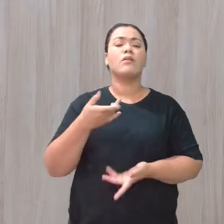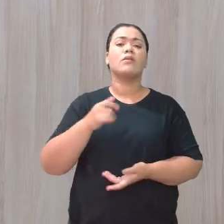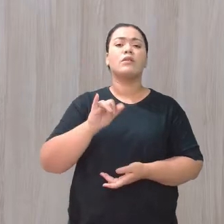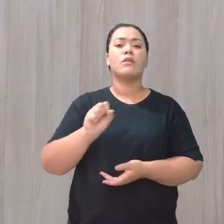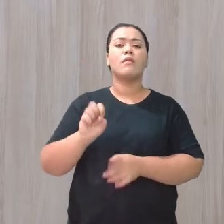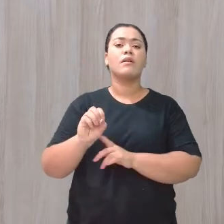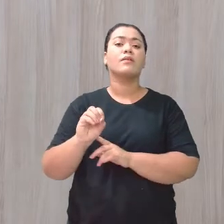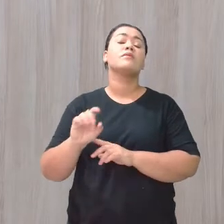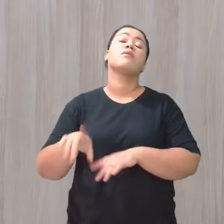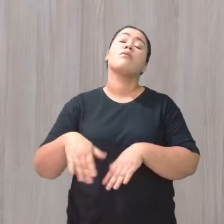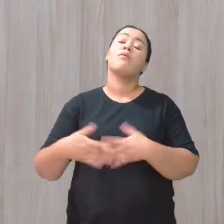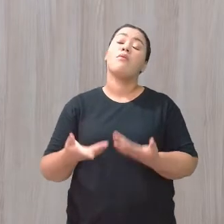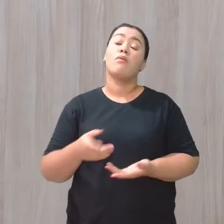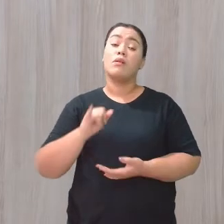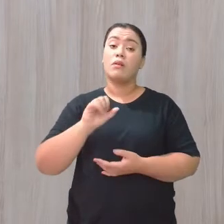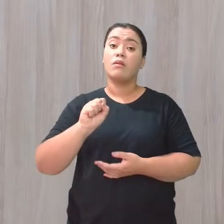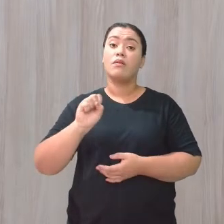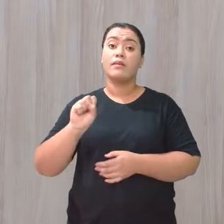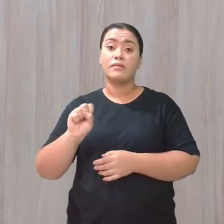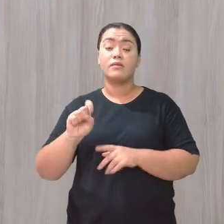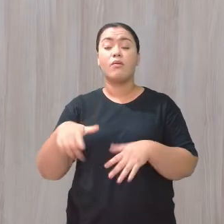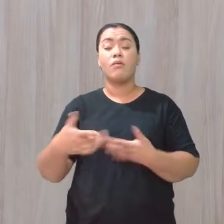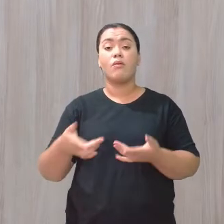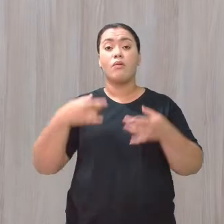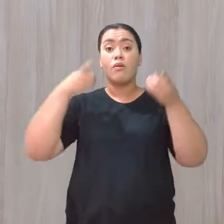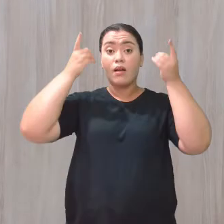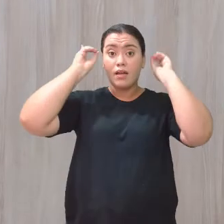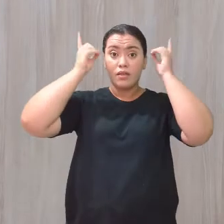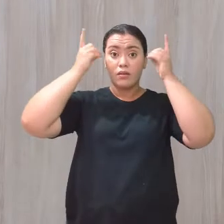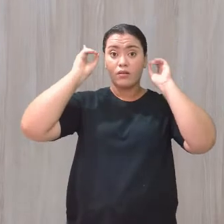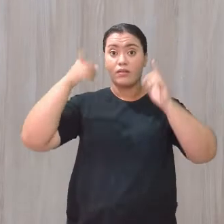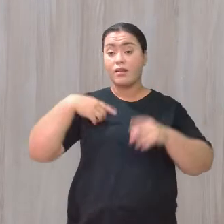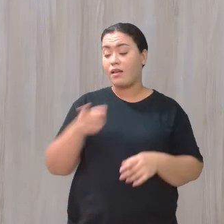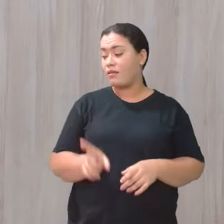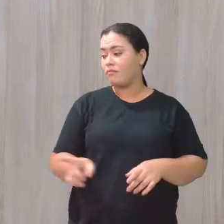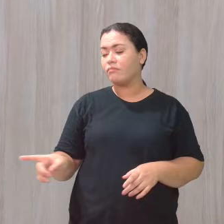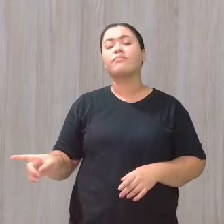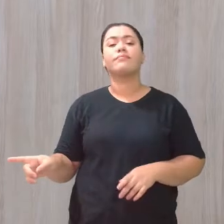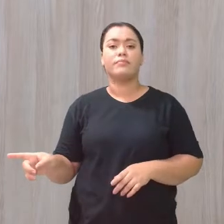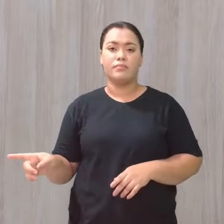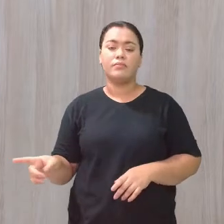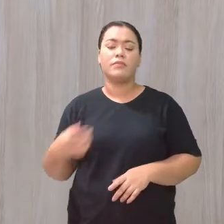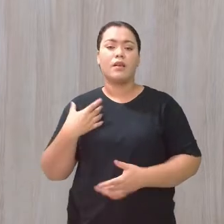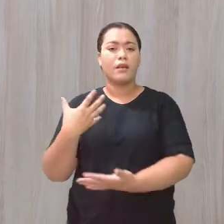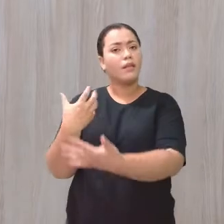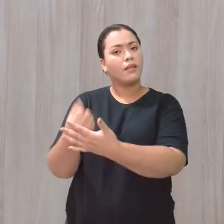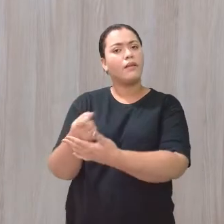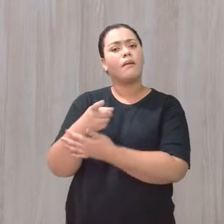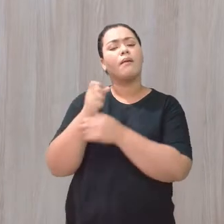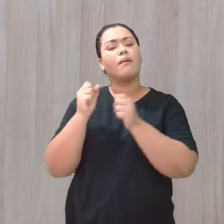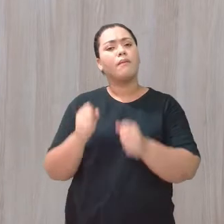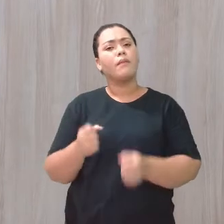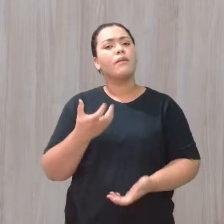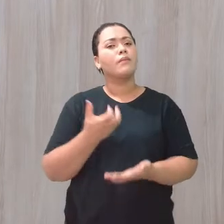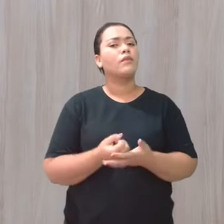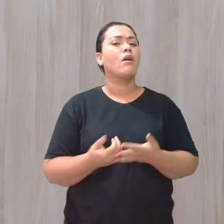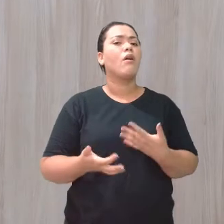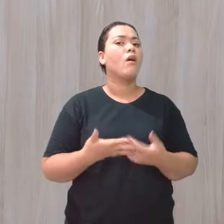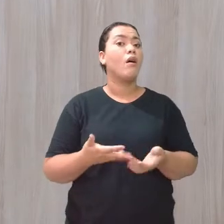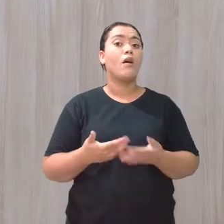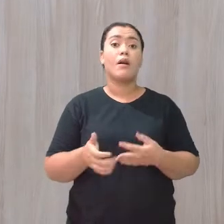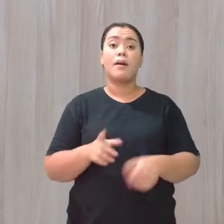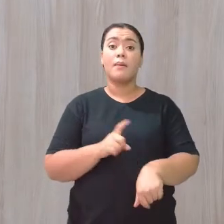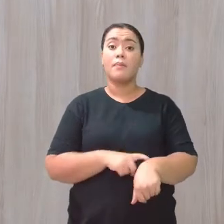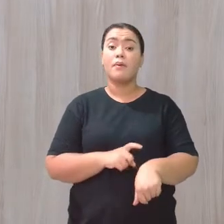ou Android, está aí na nossa telinha o QR Code, e que vocês podem baixar a qualquer momento para